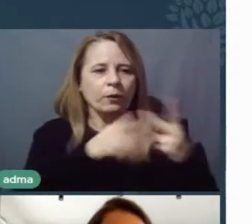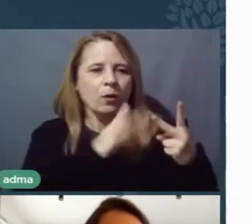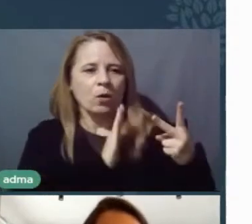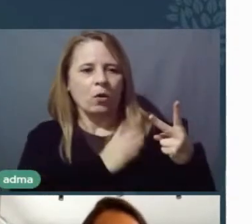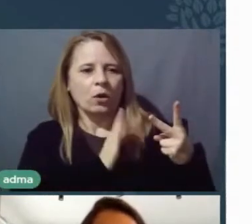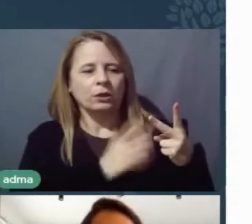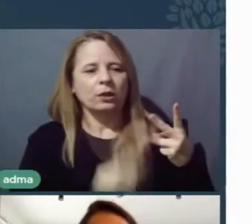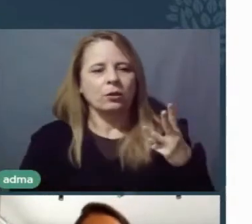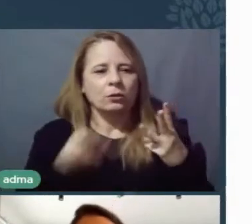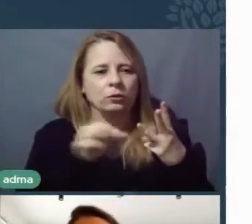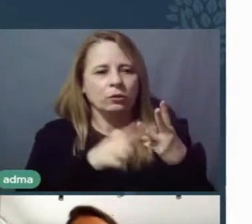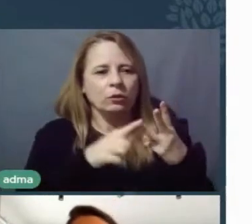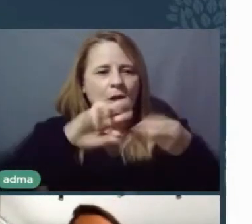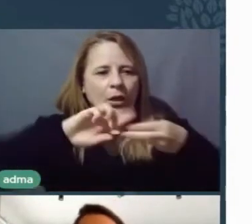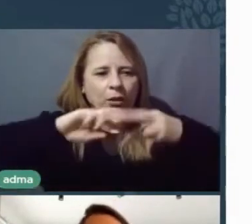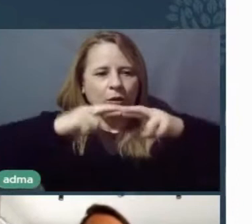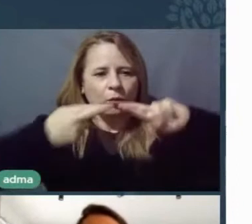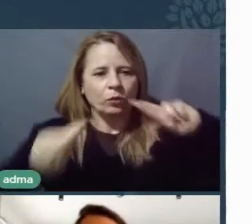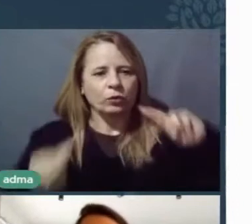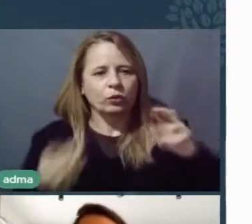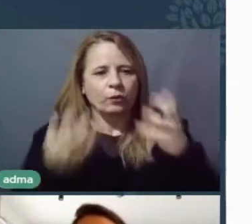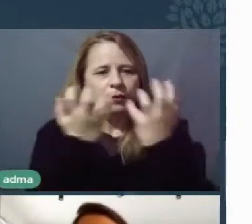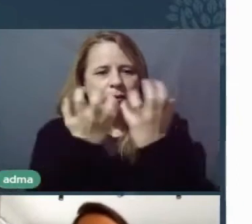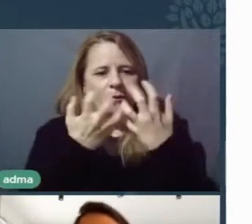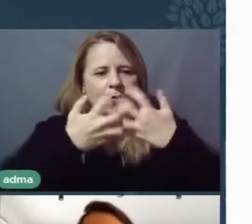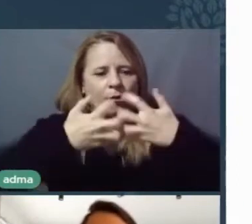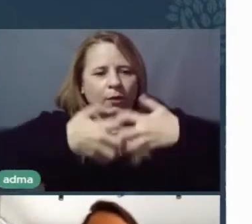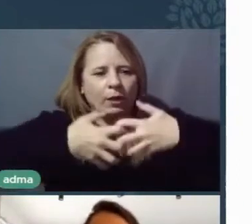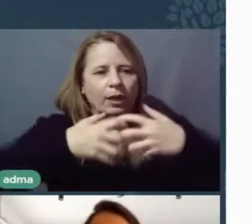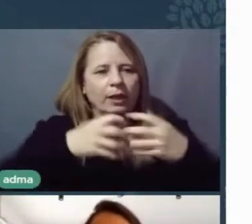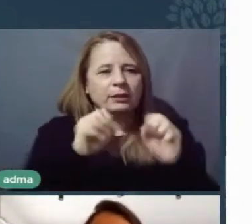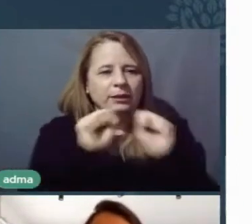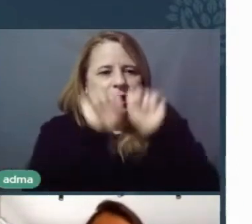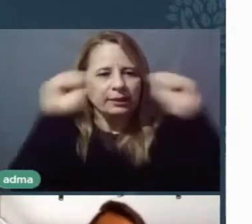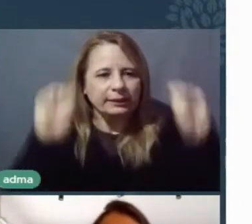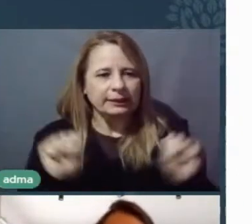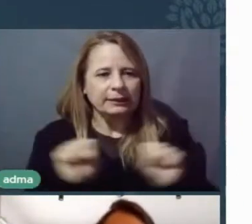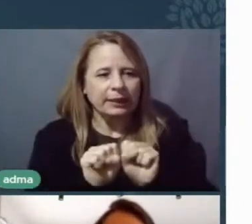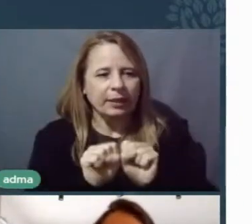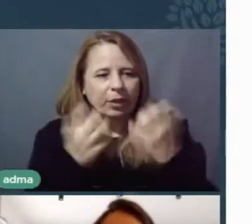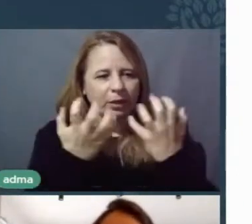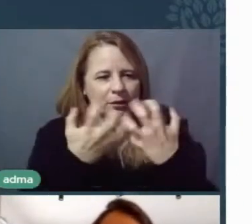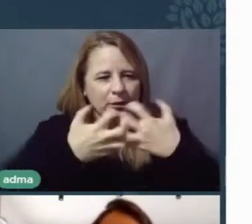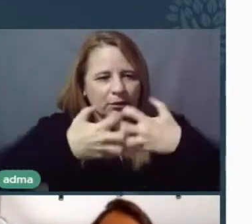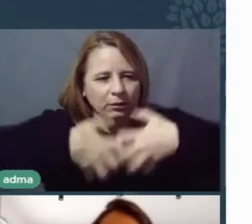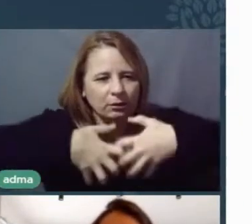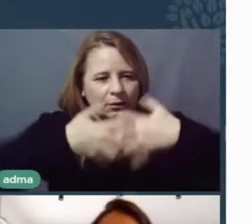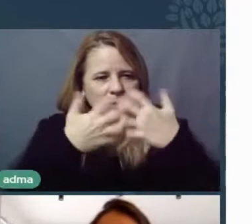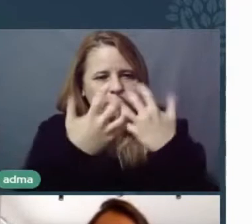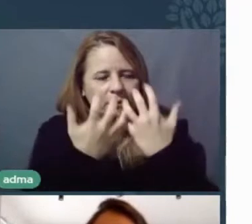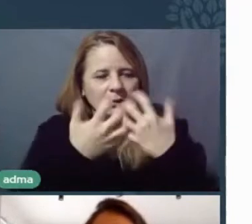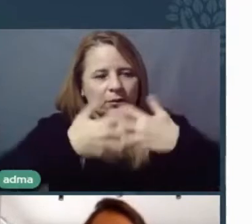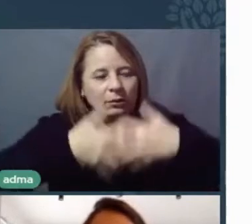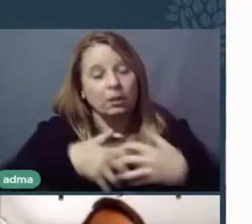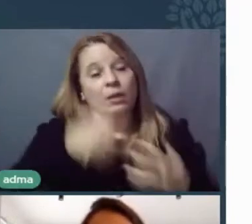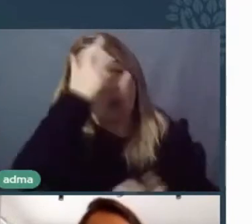e a engrenagem do músculo periférico. Percebam que esses 3 sistemas, eles estão muito entrelaçados. E se a gente está falando de indivíduo com